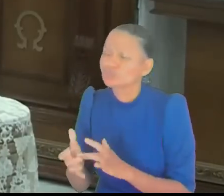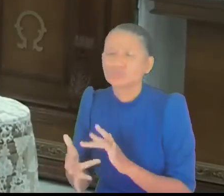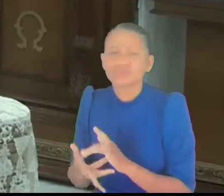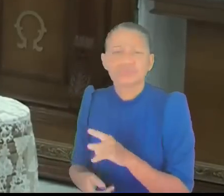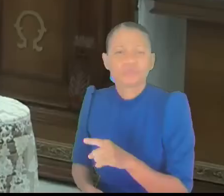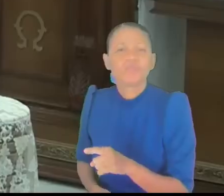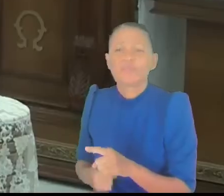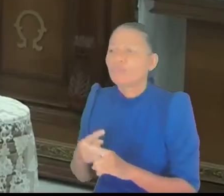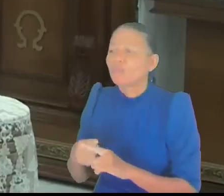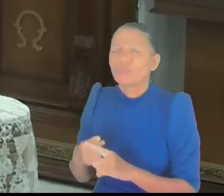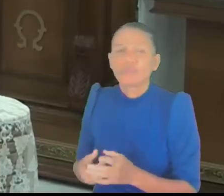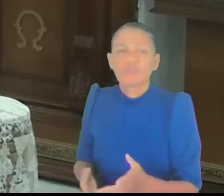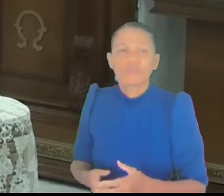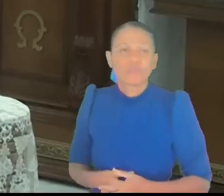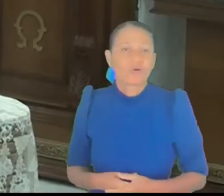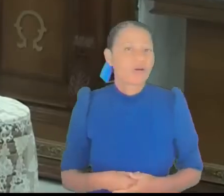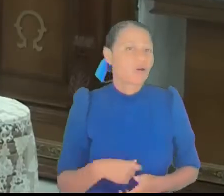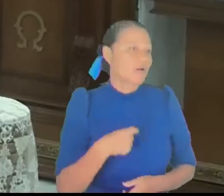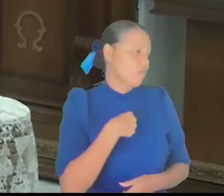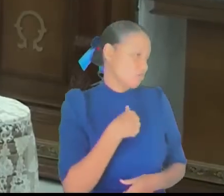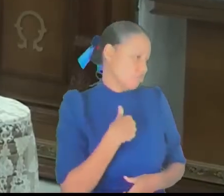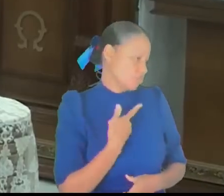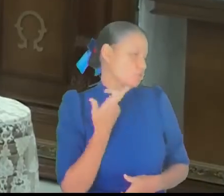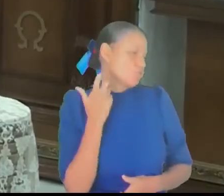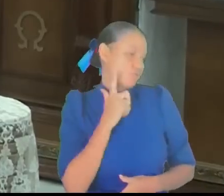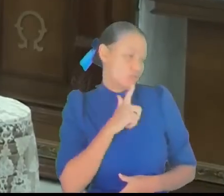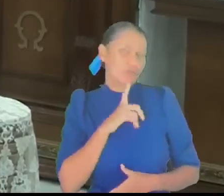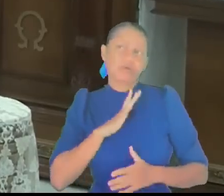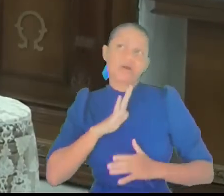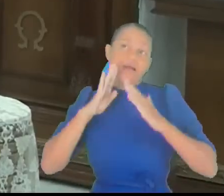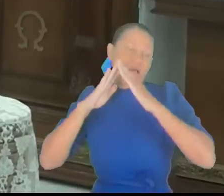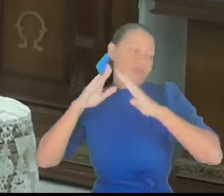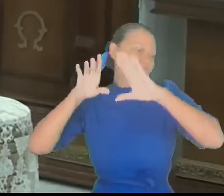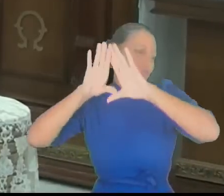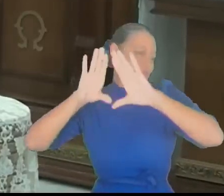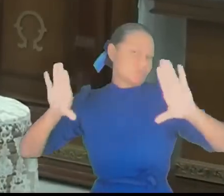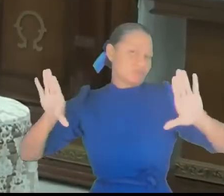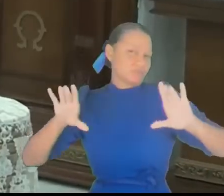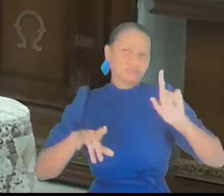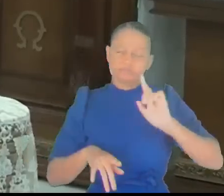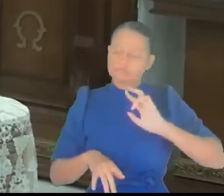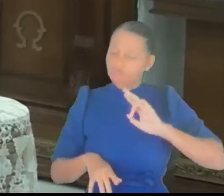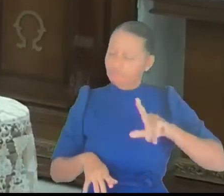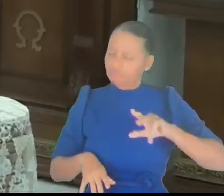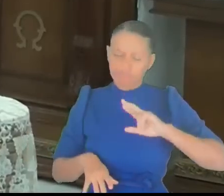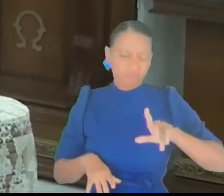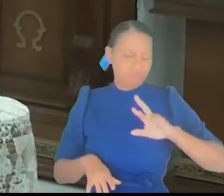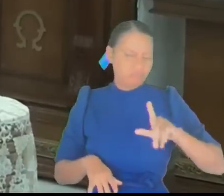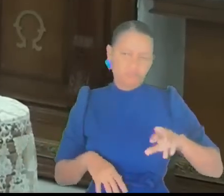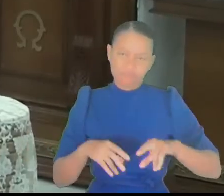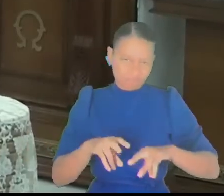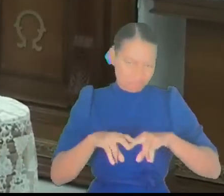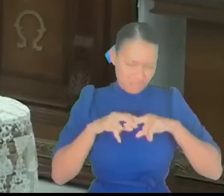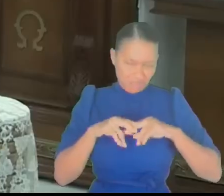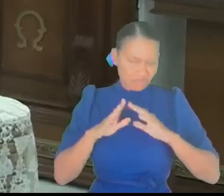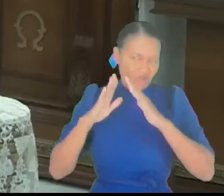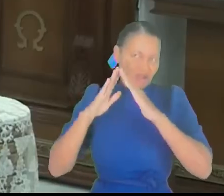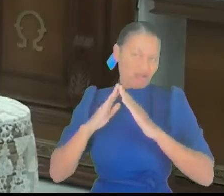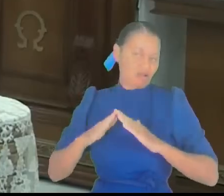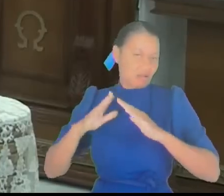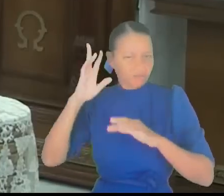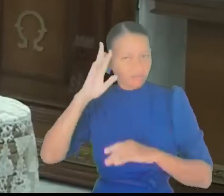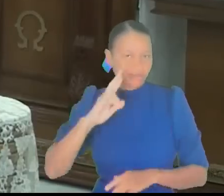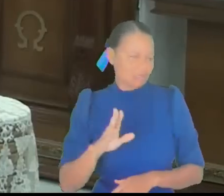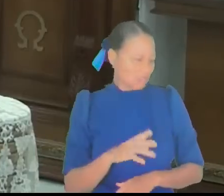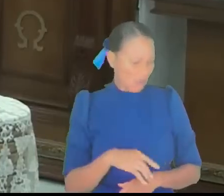você foi crente? Eu fui crente para ir morar no céu. Não. Biblicamente nós não somos crentes para ir morar no céu. Pastor, não diga uma desgraça